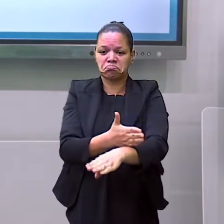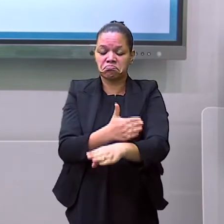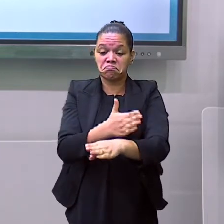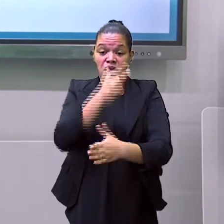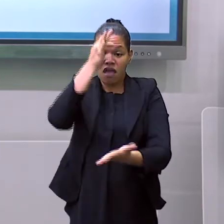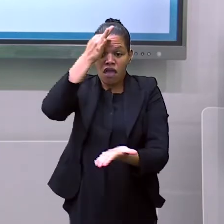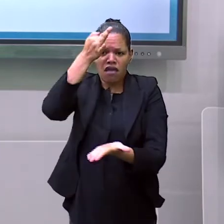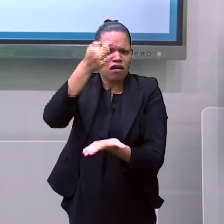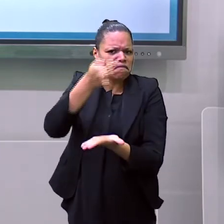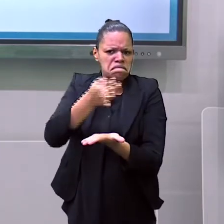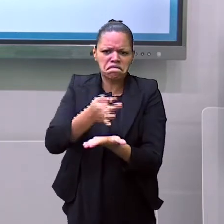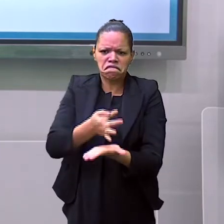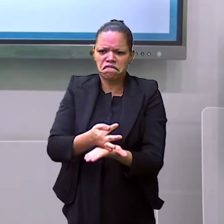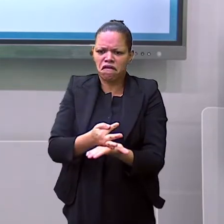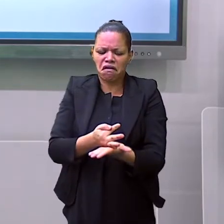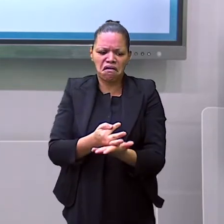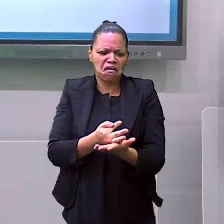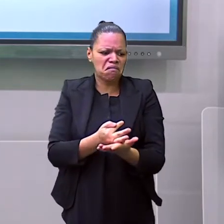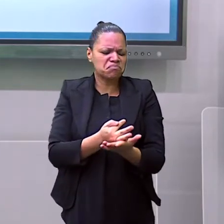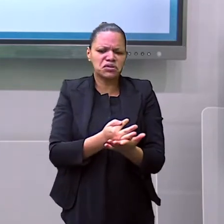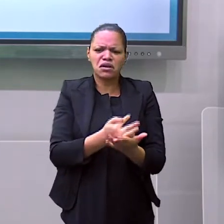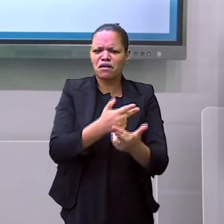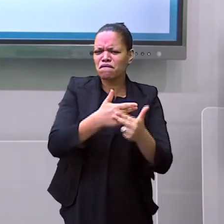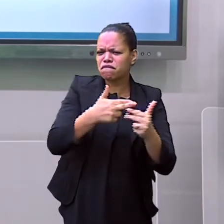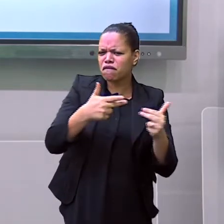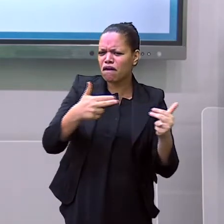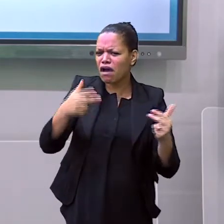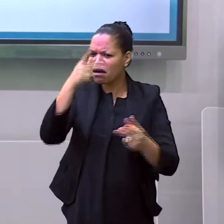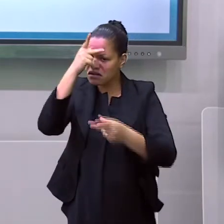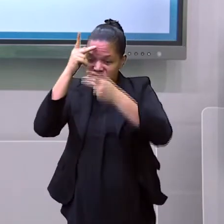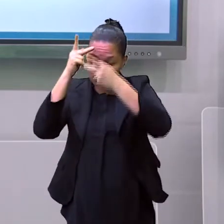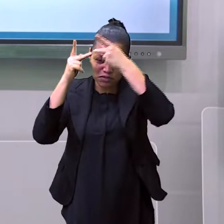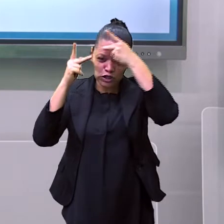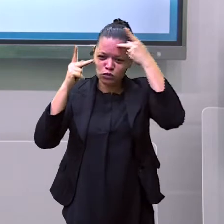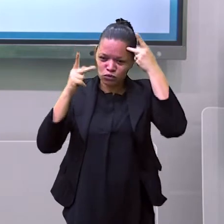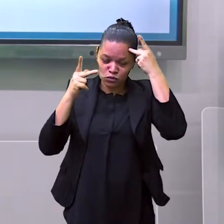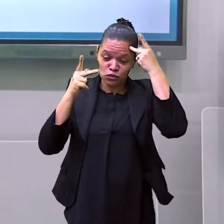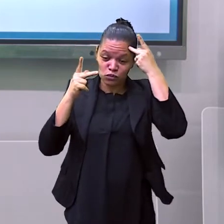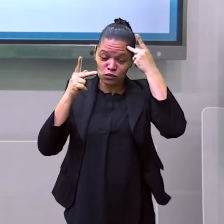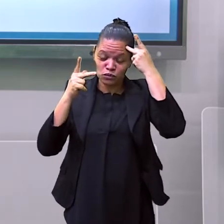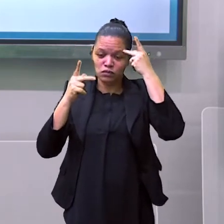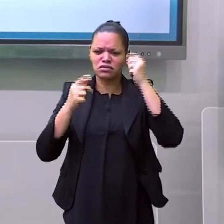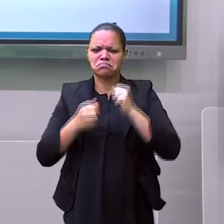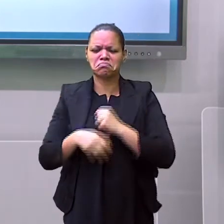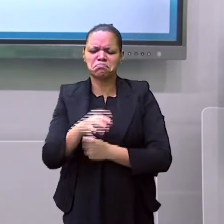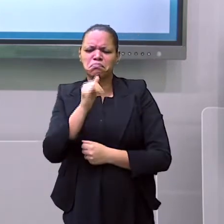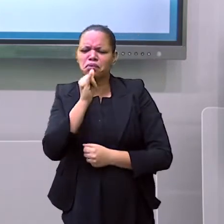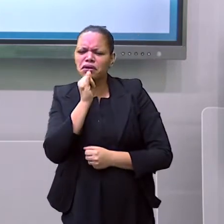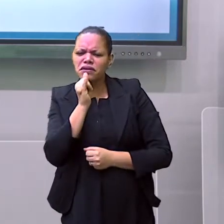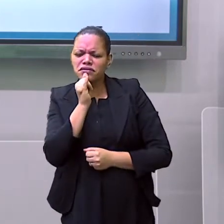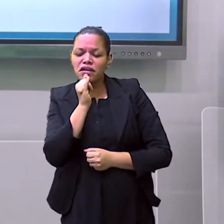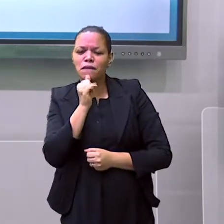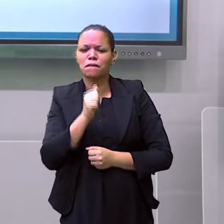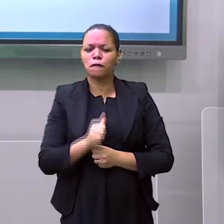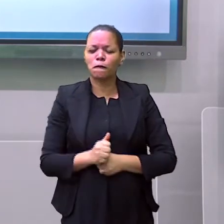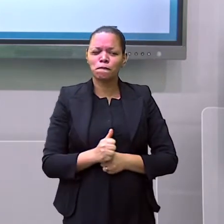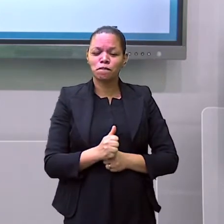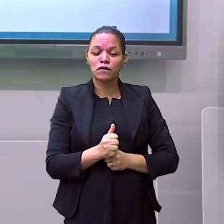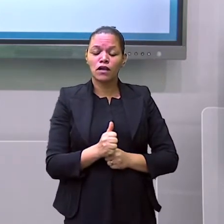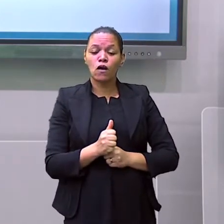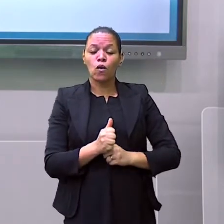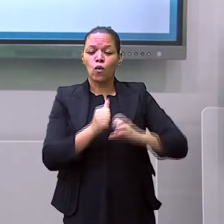a história da humanidade a partir de um acontecimento muito importante, que foi o nascimento de Jesus